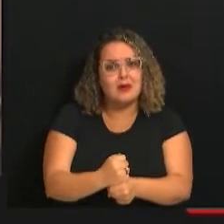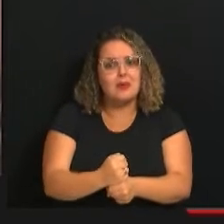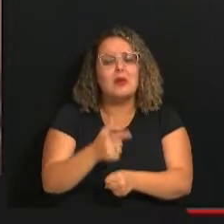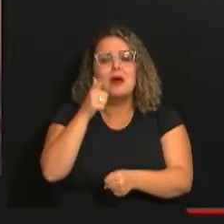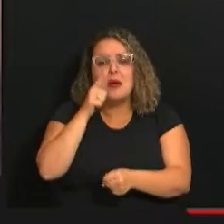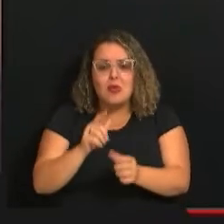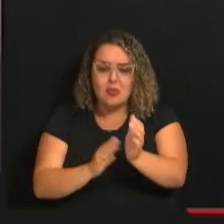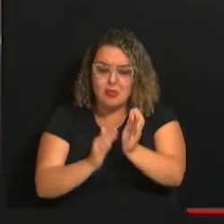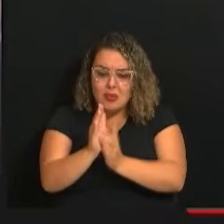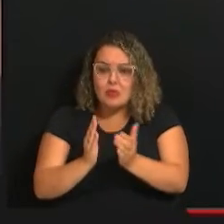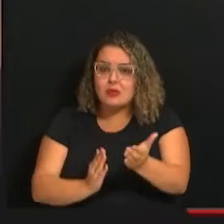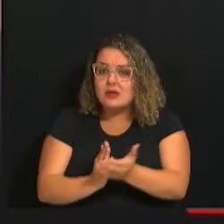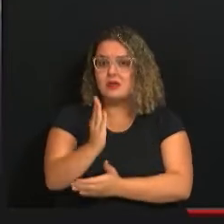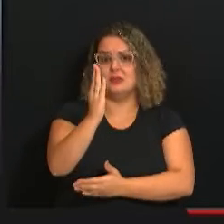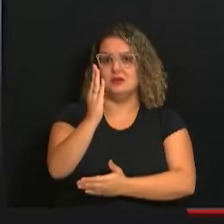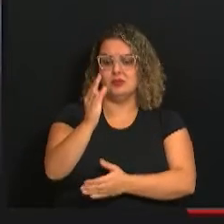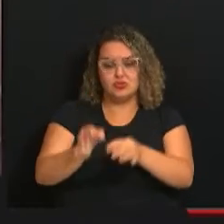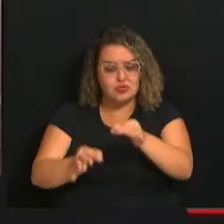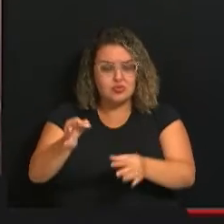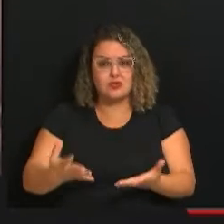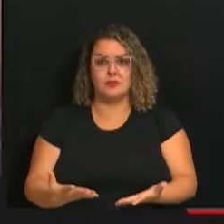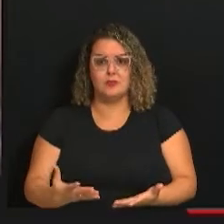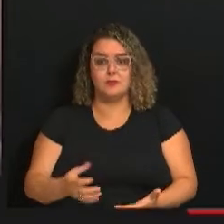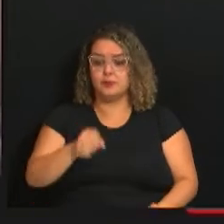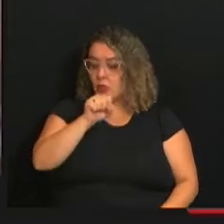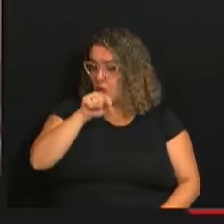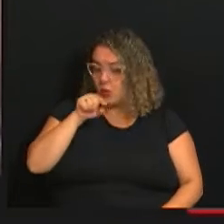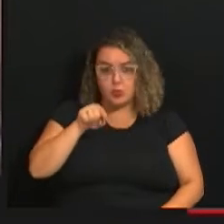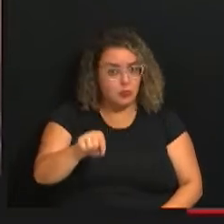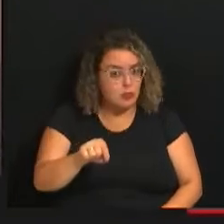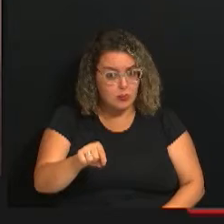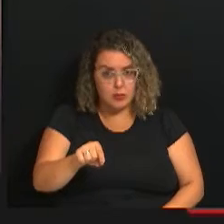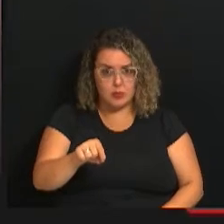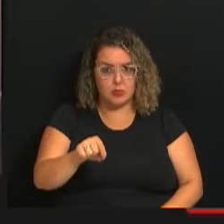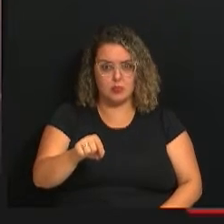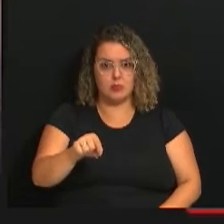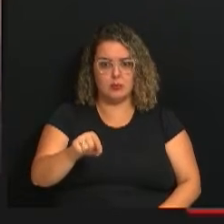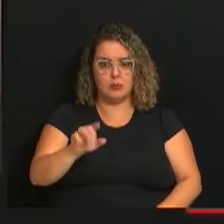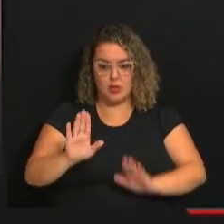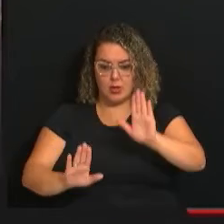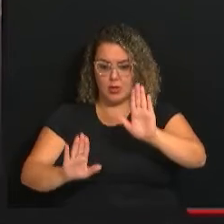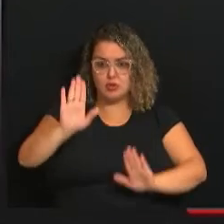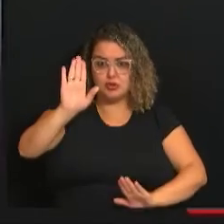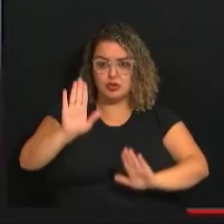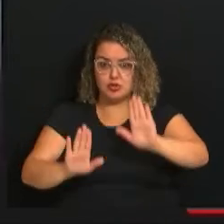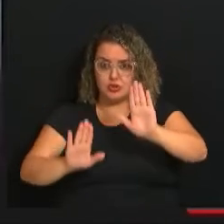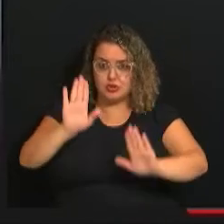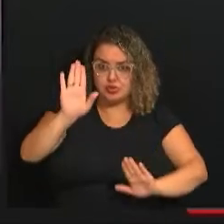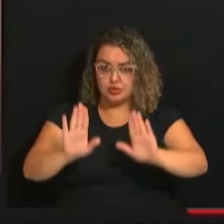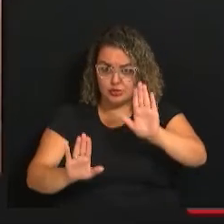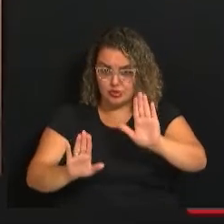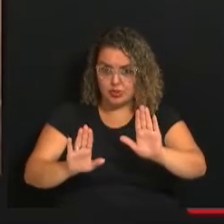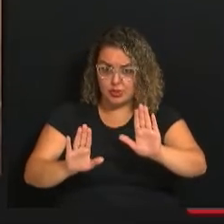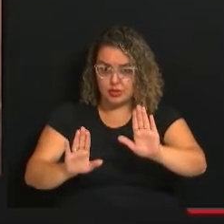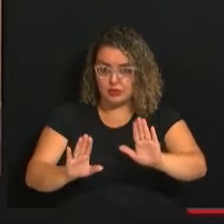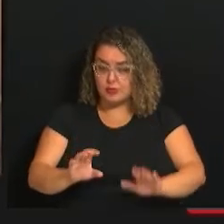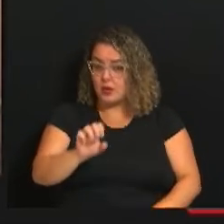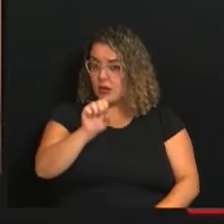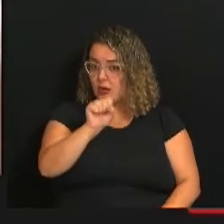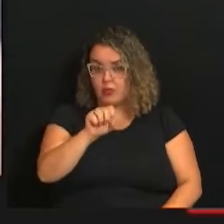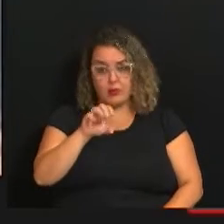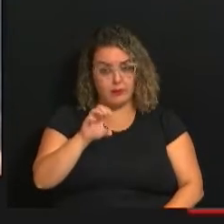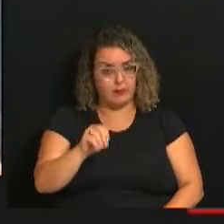rotina estressante, difícil, ou você se enxergava como uma pessoa com problemas como outra qualquer? Como